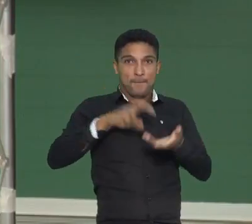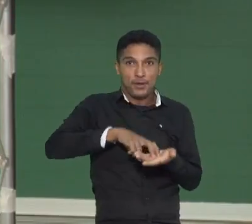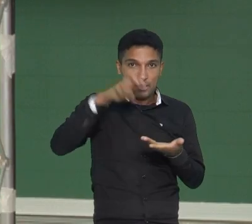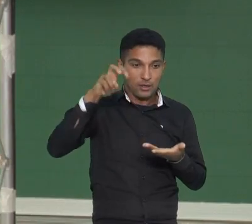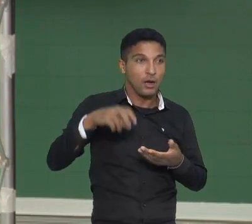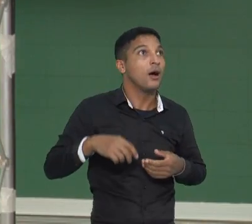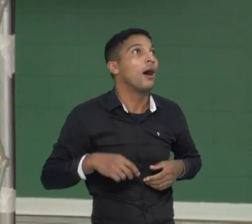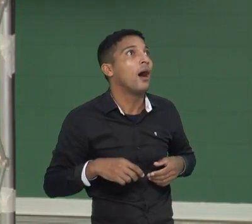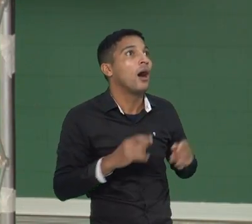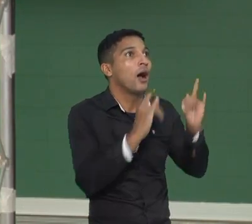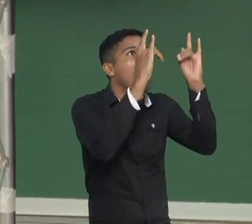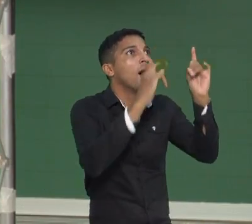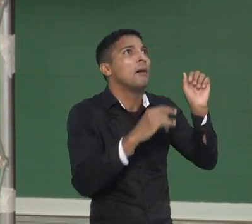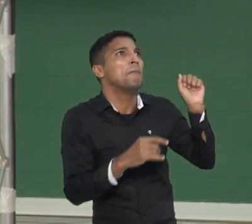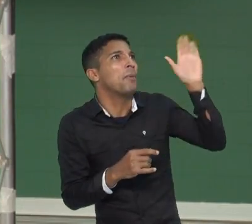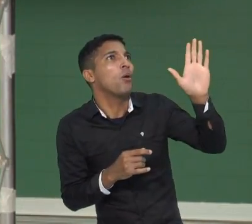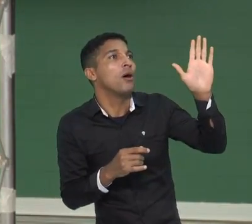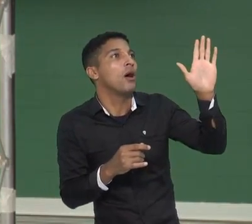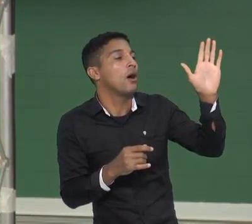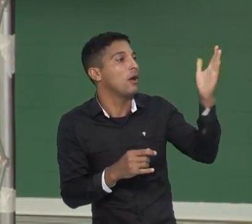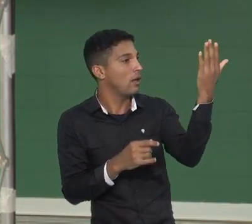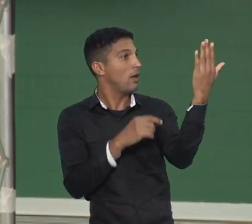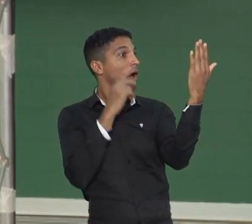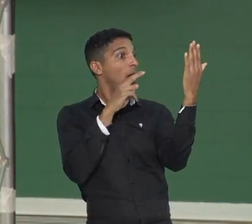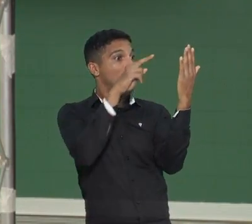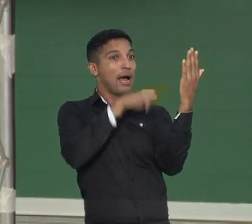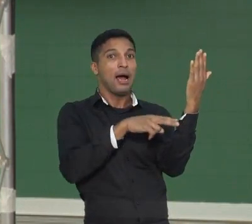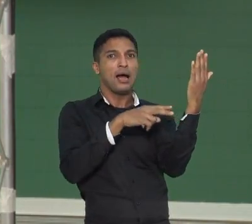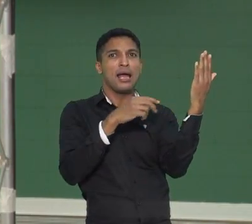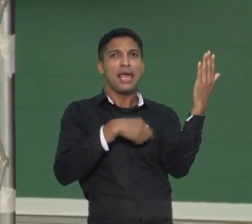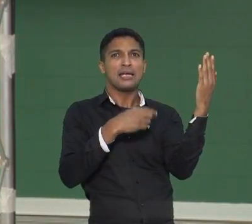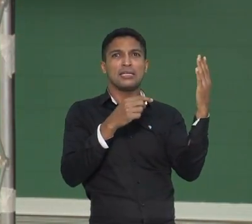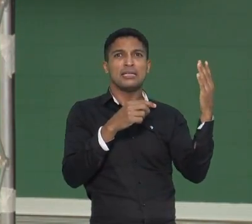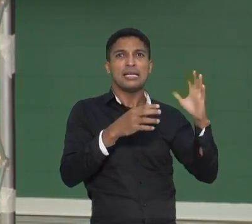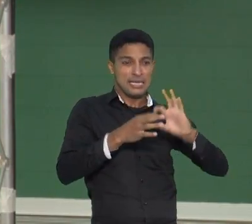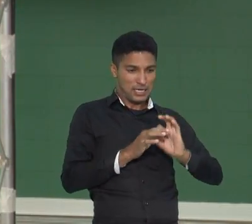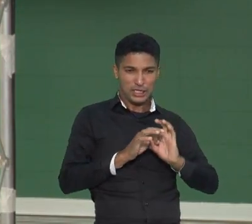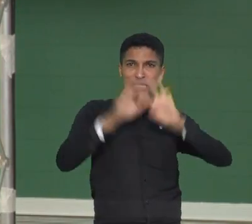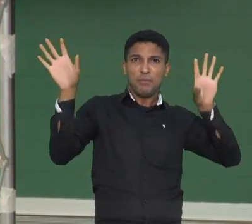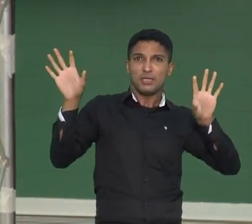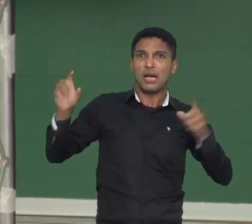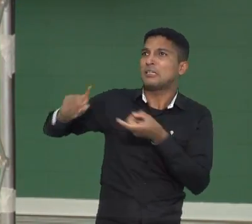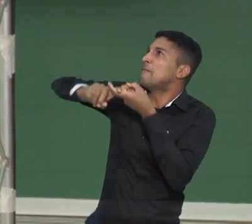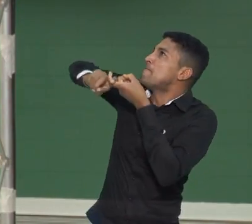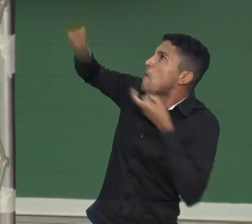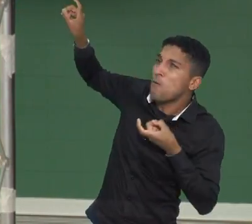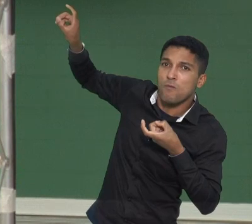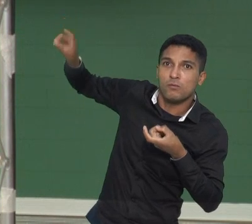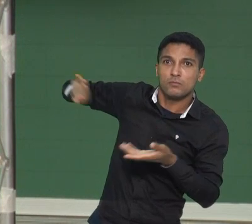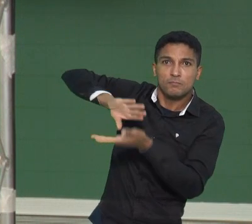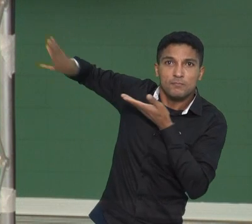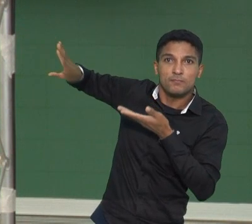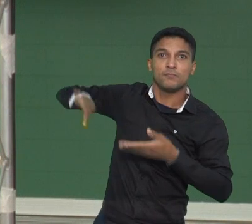lendo, tá, esses manifestos, esses documentos, esses panfletos pela liberdade.